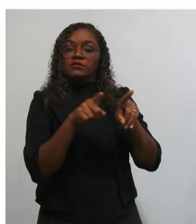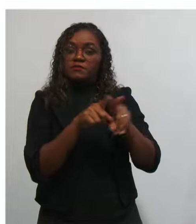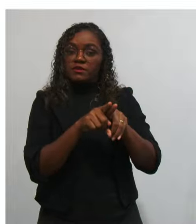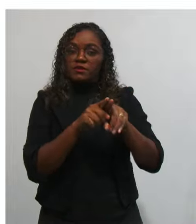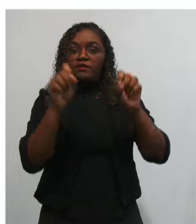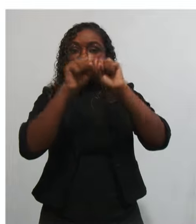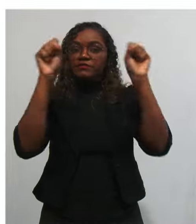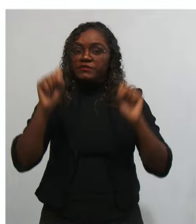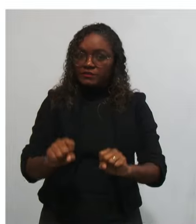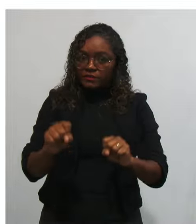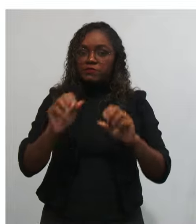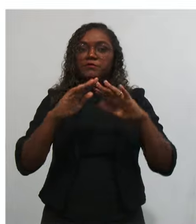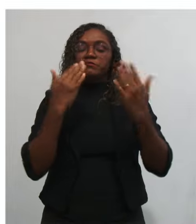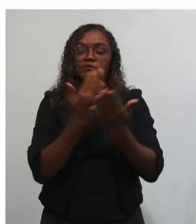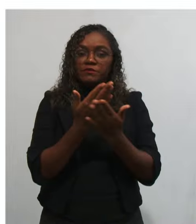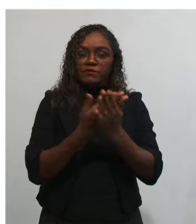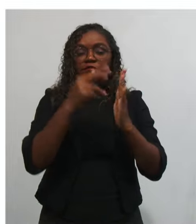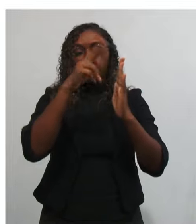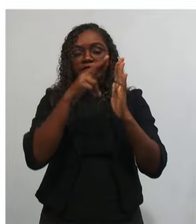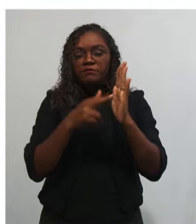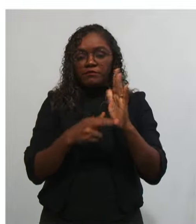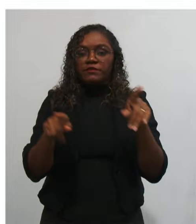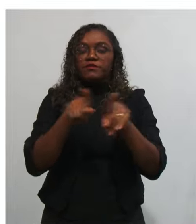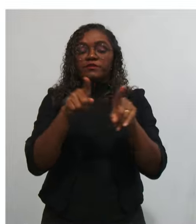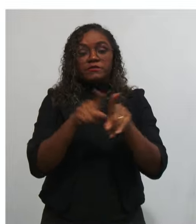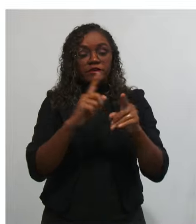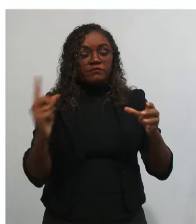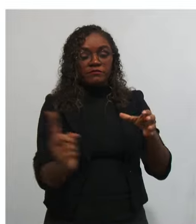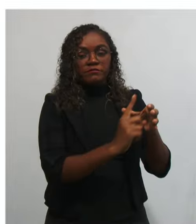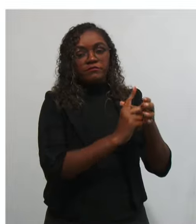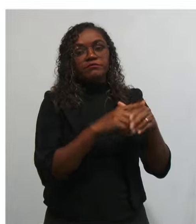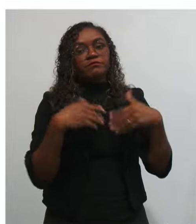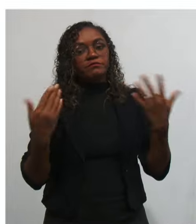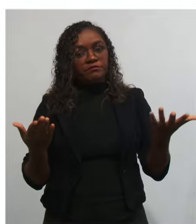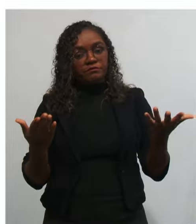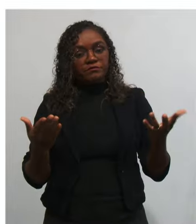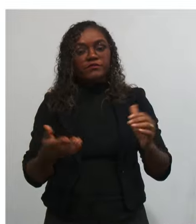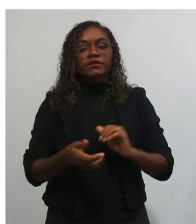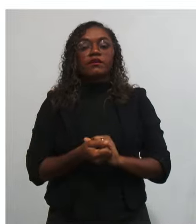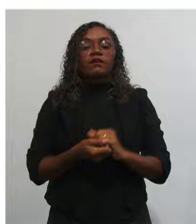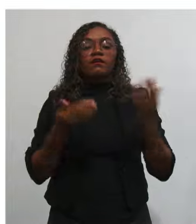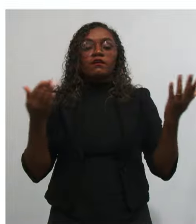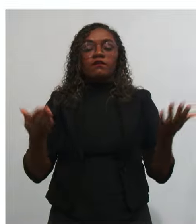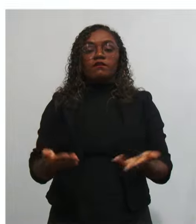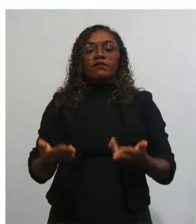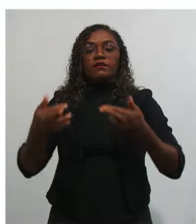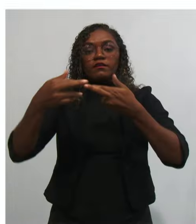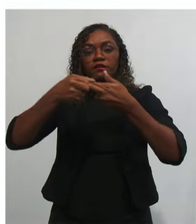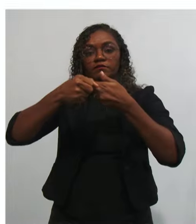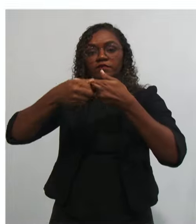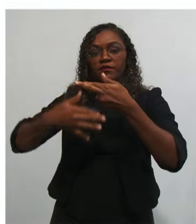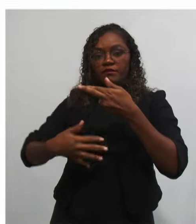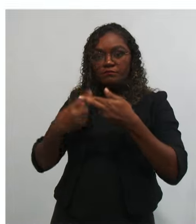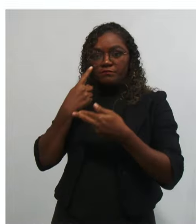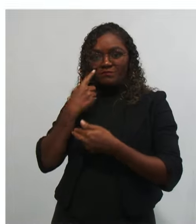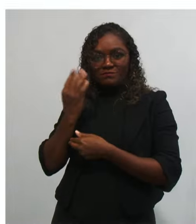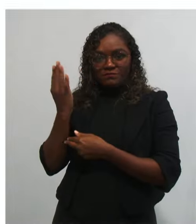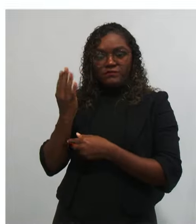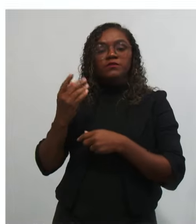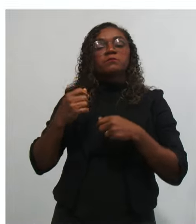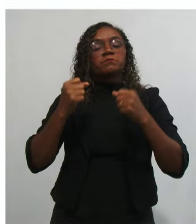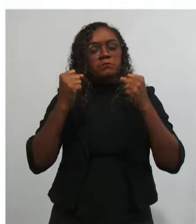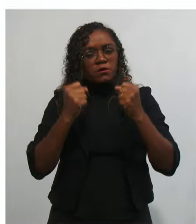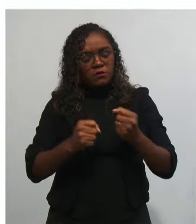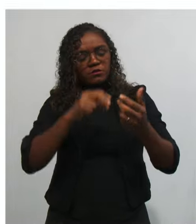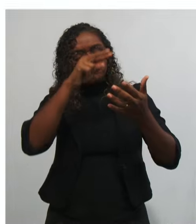sistema escolar que esse aluno está inserido e eu trouxe aqui as nossas referências então Leiam abncc